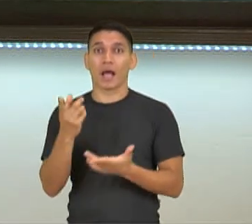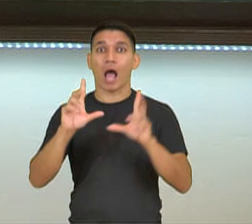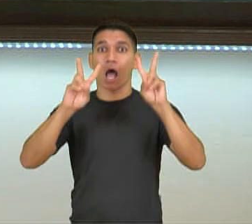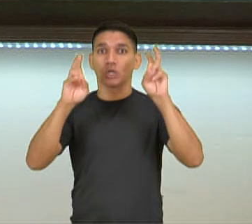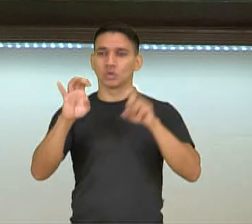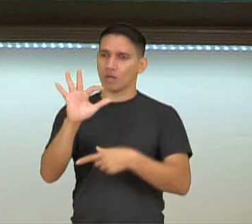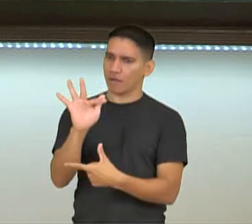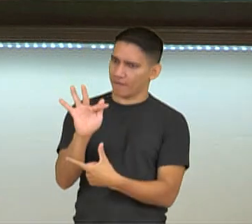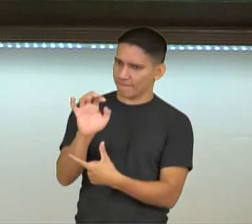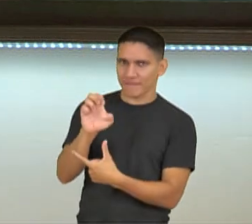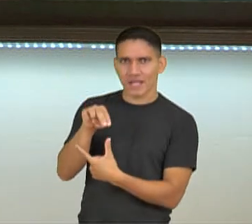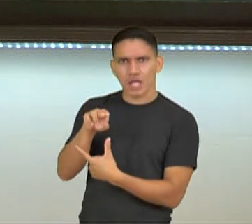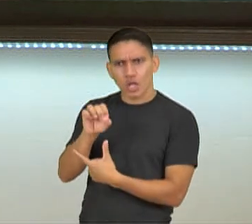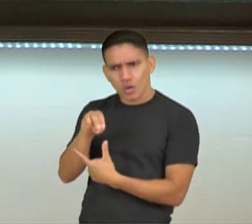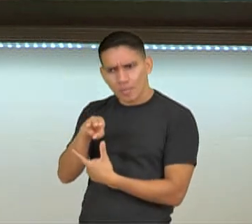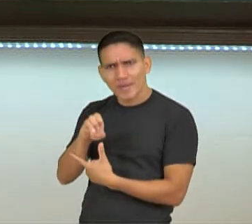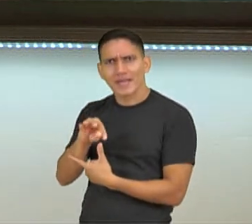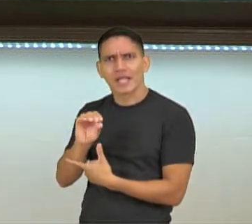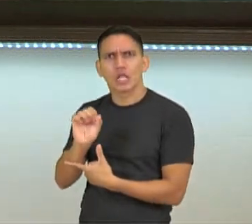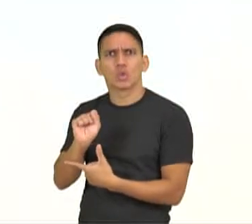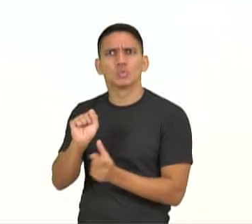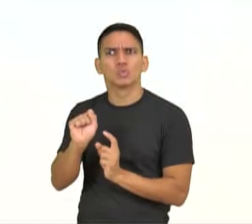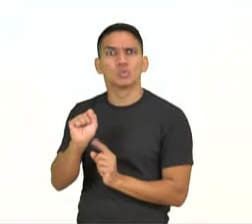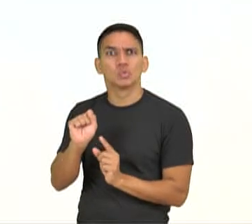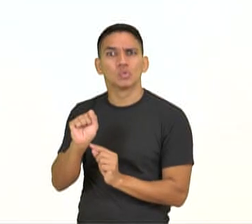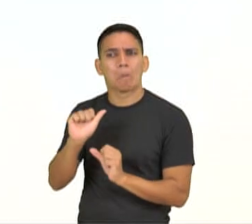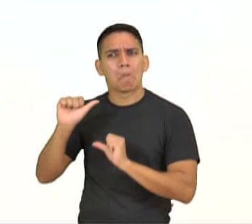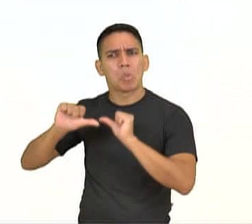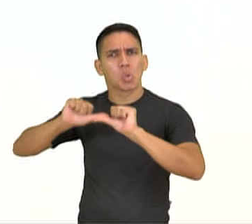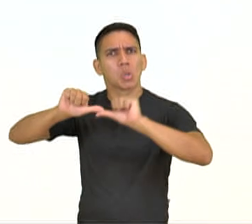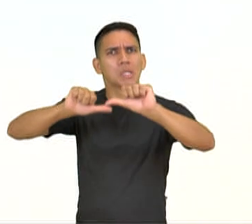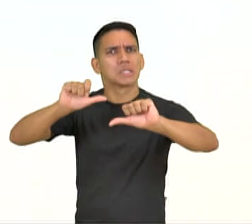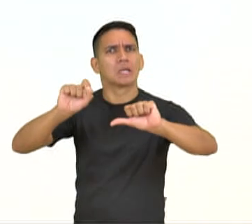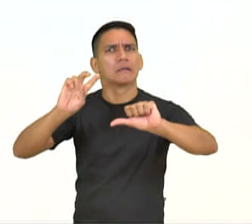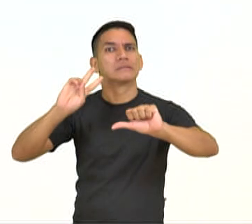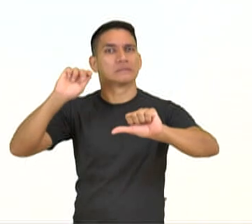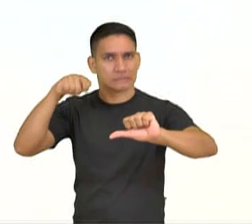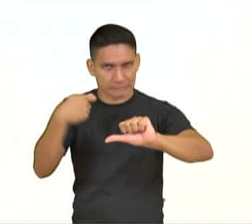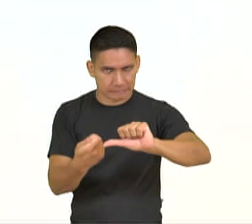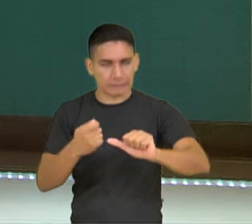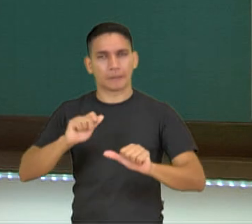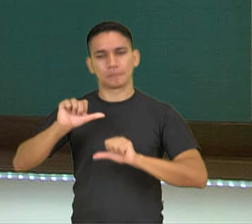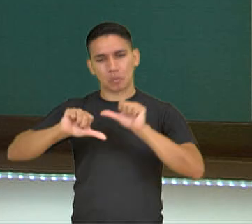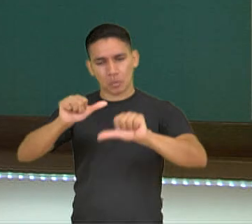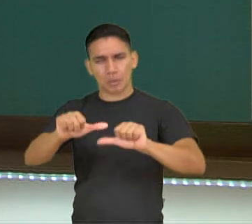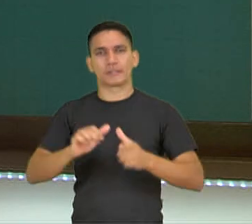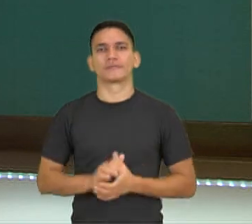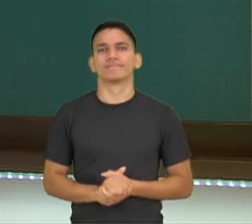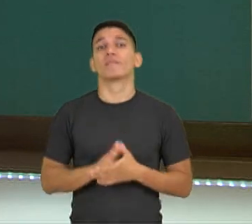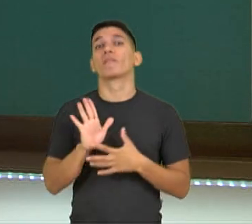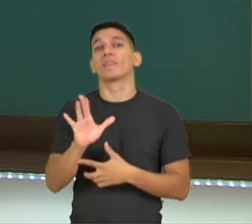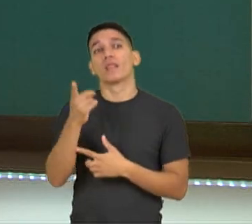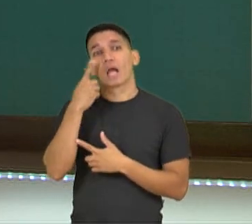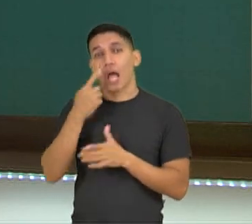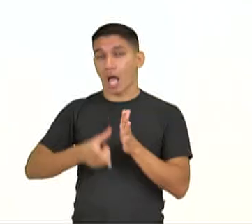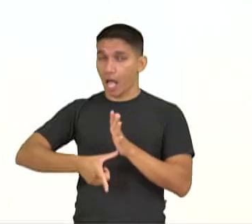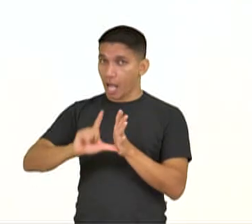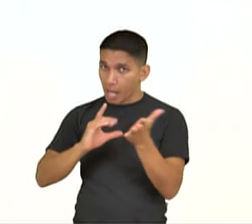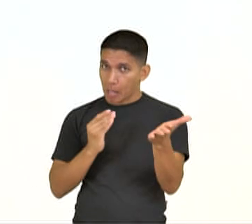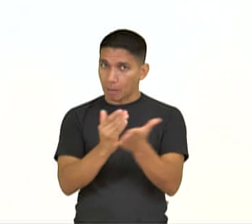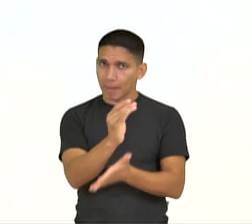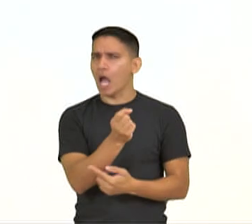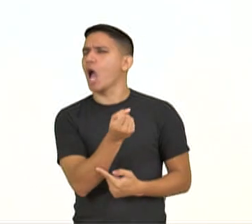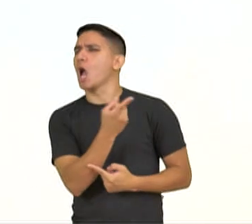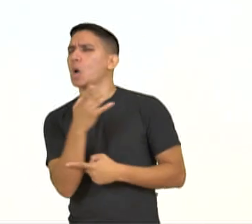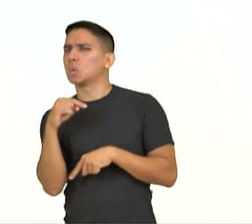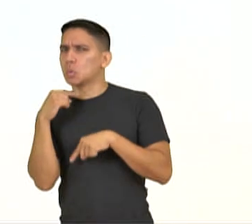fenômenos. Uau, vamos dar uma olhadinha? Vamos lá então. Antes da gente iniciar a aula propriamente dita, algumas questões, né?